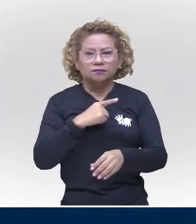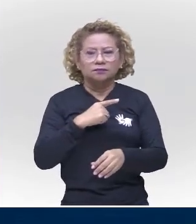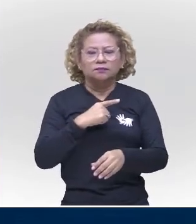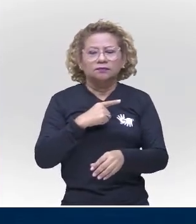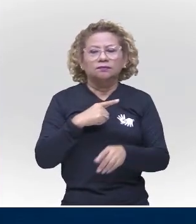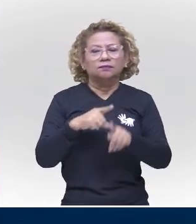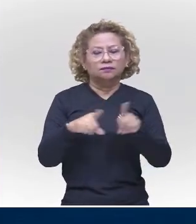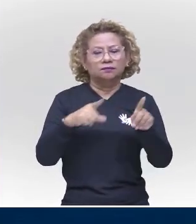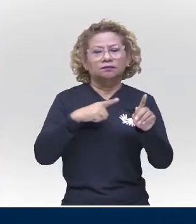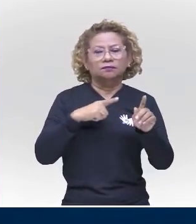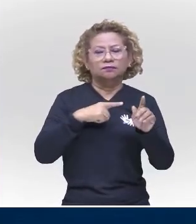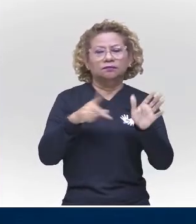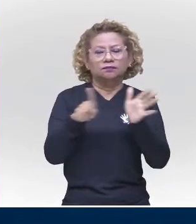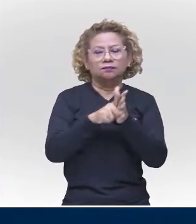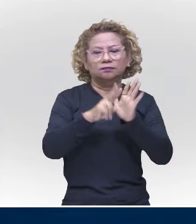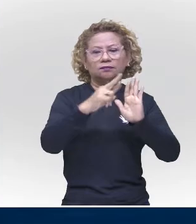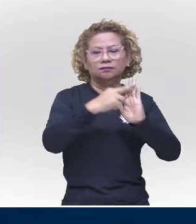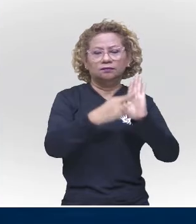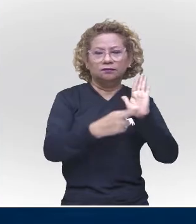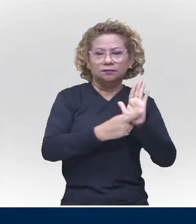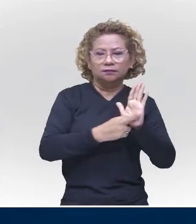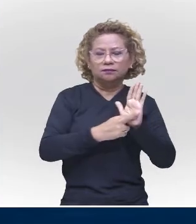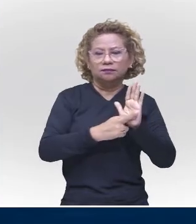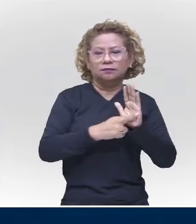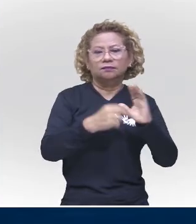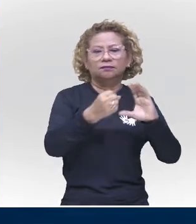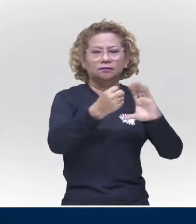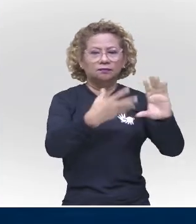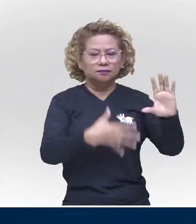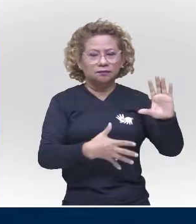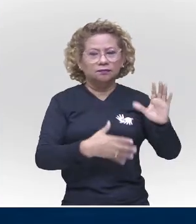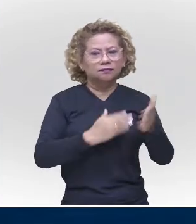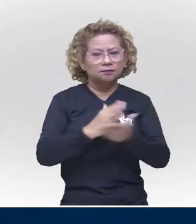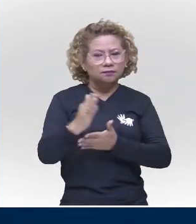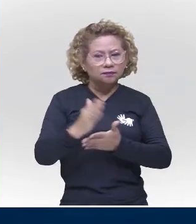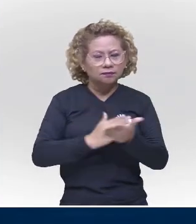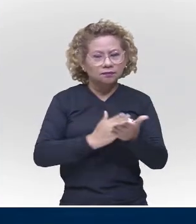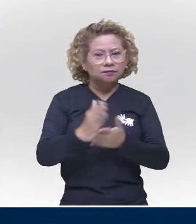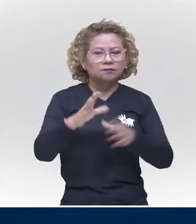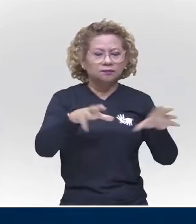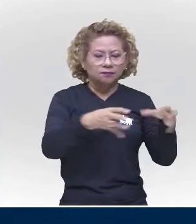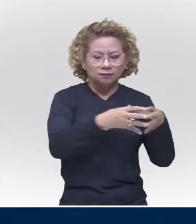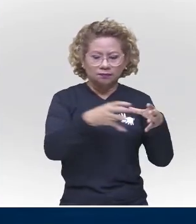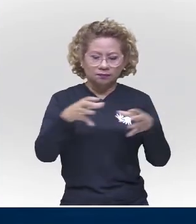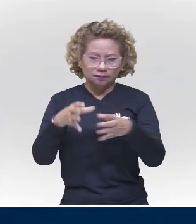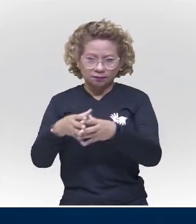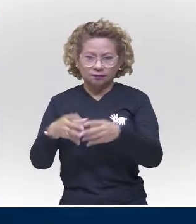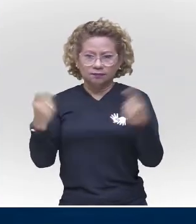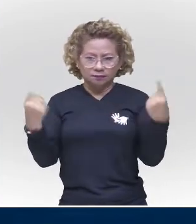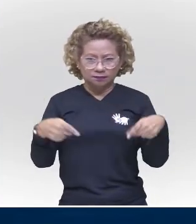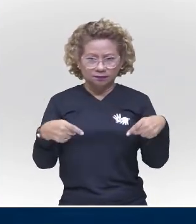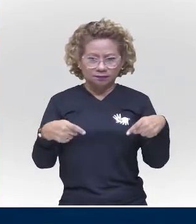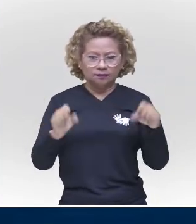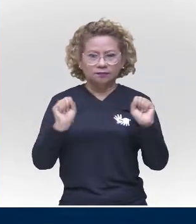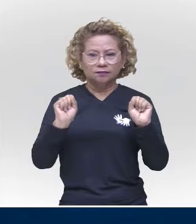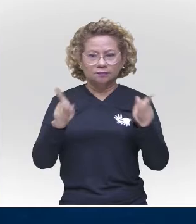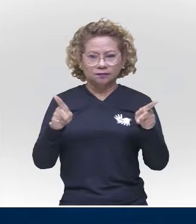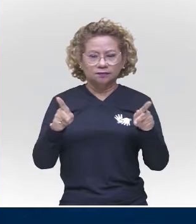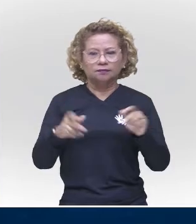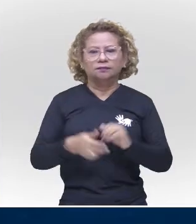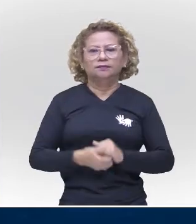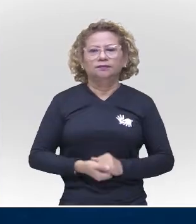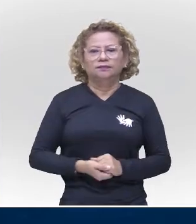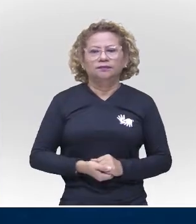regras. Então, nesse momento, eu trouxe para vocês alguns dos esportes coletivos existentes, tá bom? Tem mais